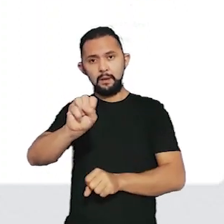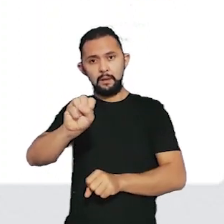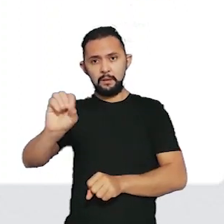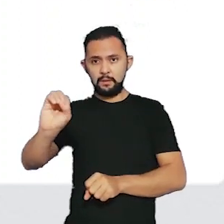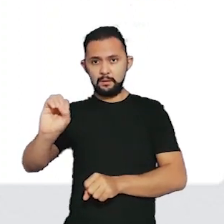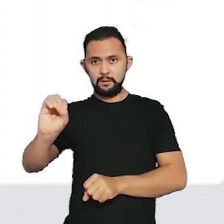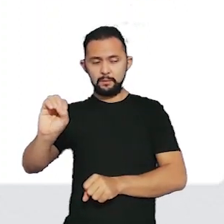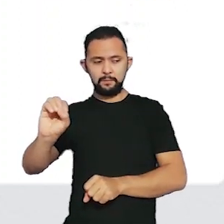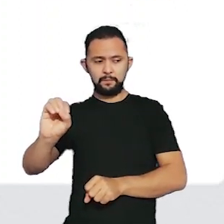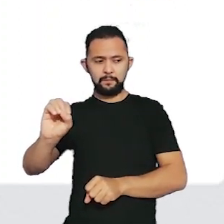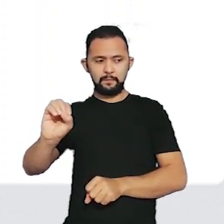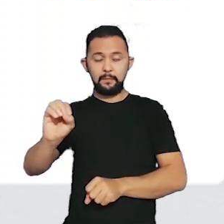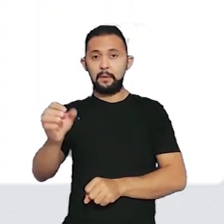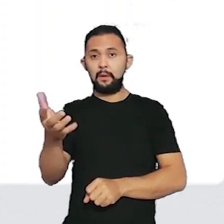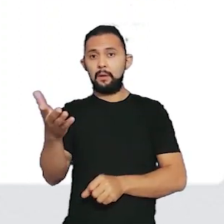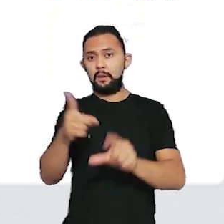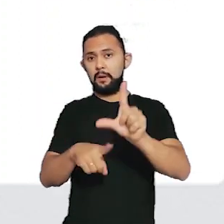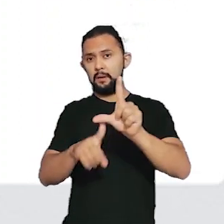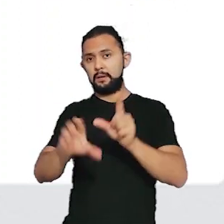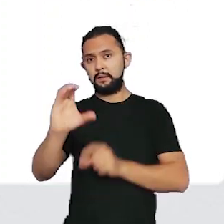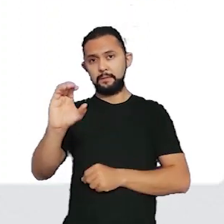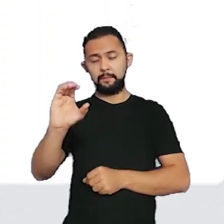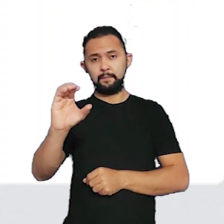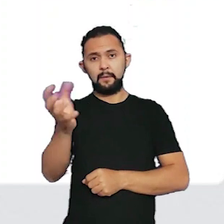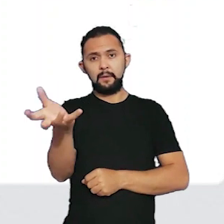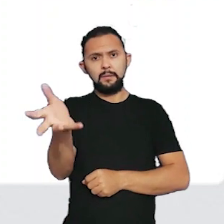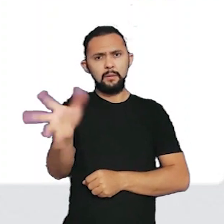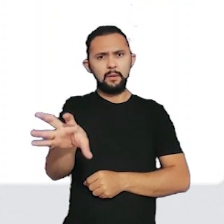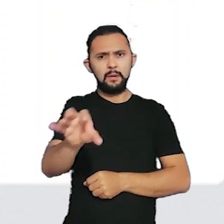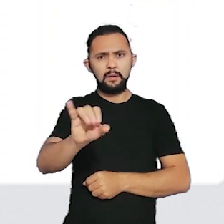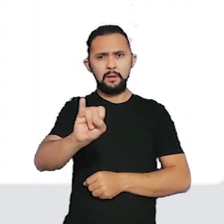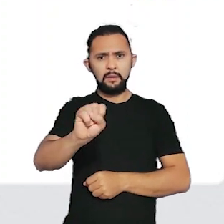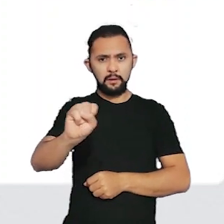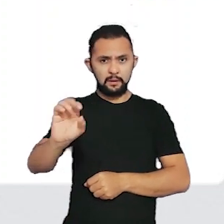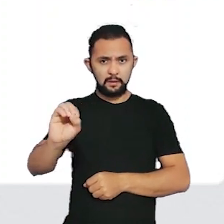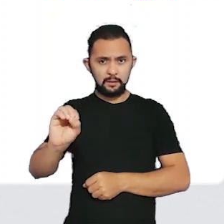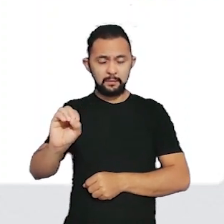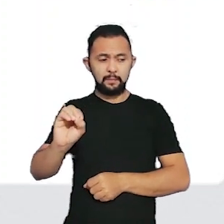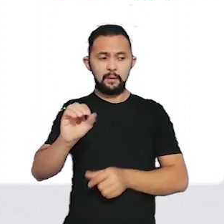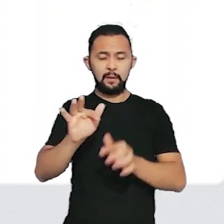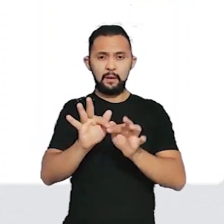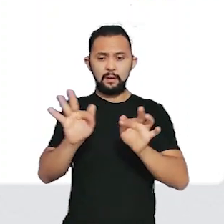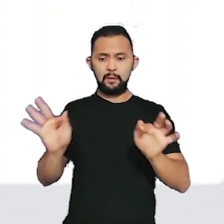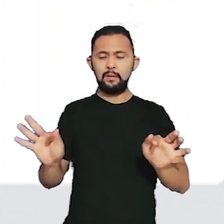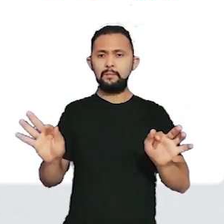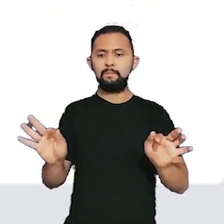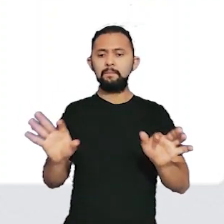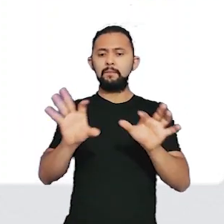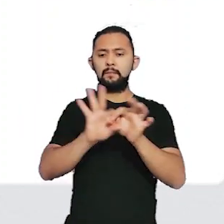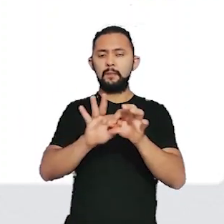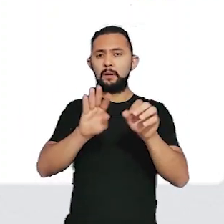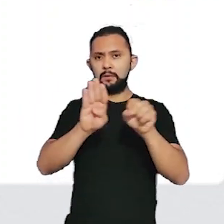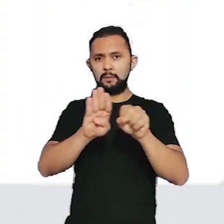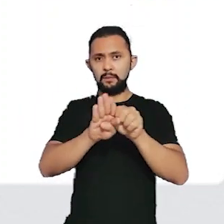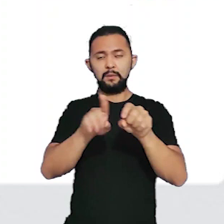queria isso. Posso também trocar pelo pronome isso. Então, aqui é uma oração subordinada